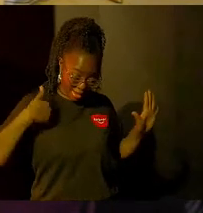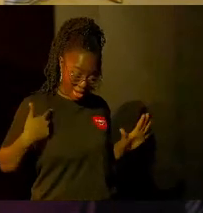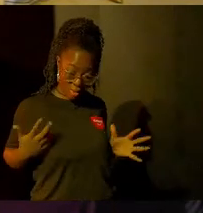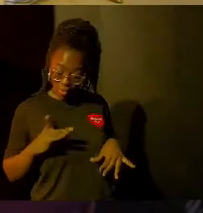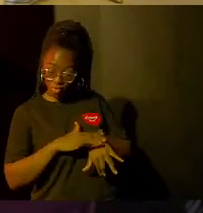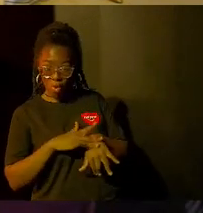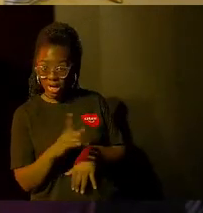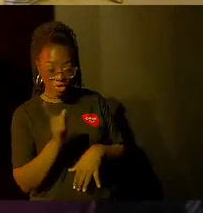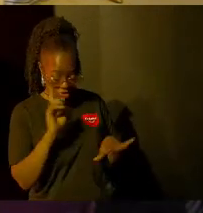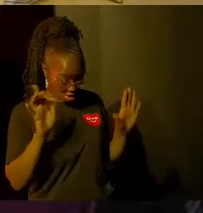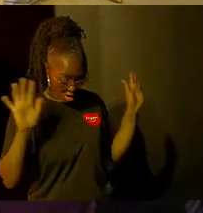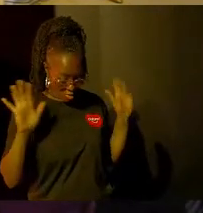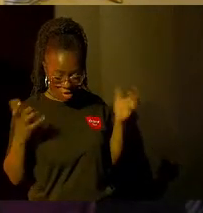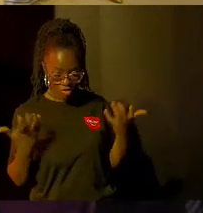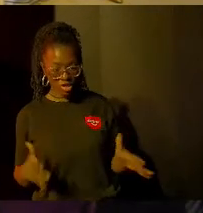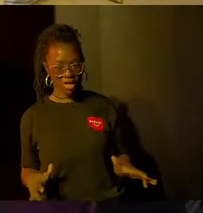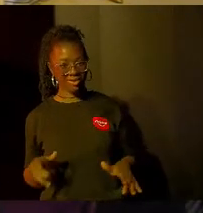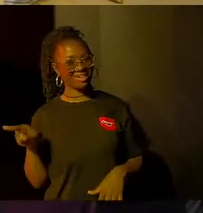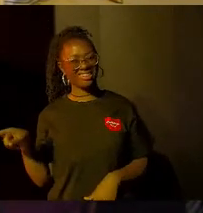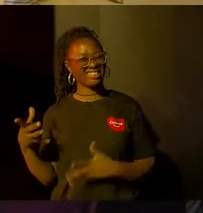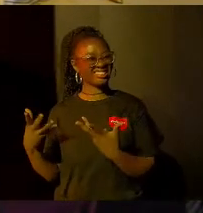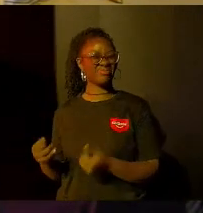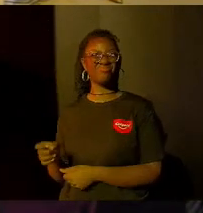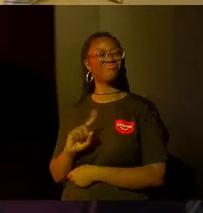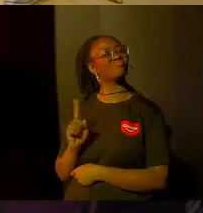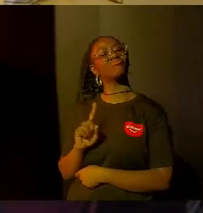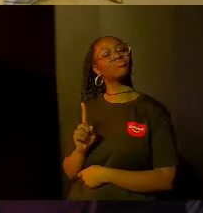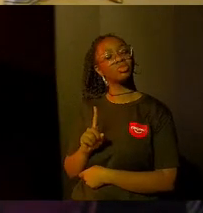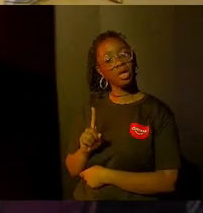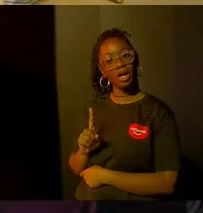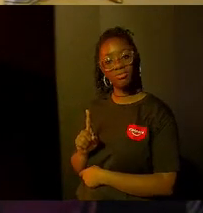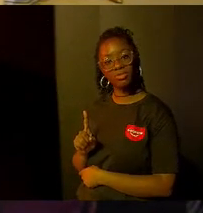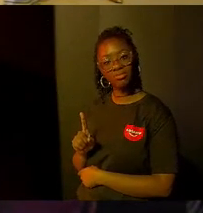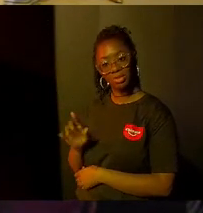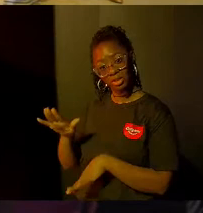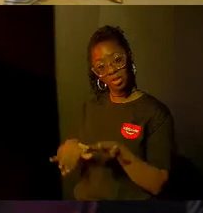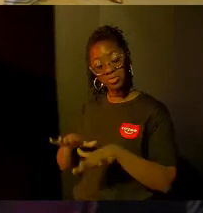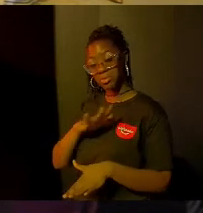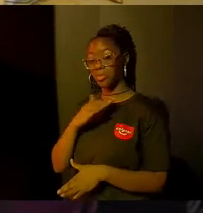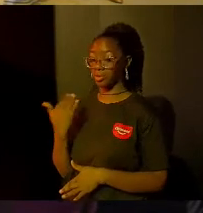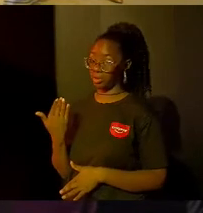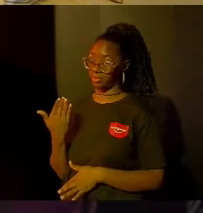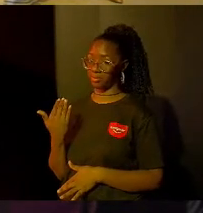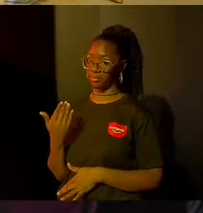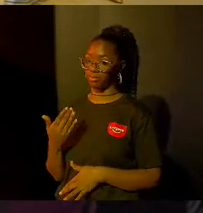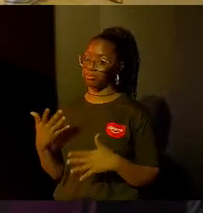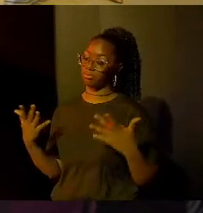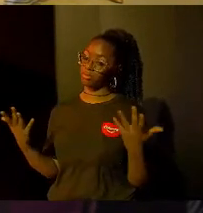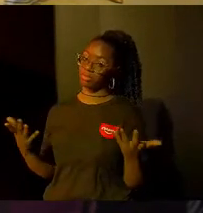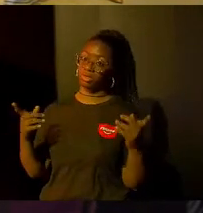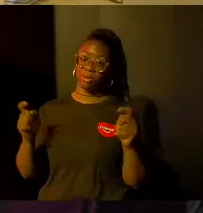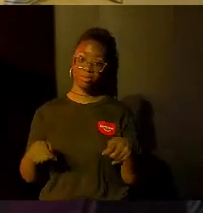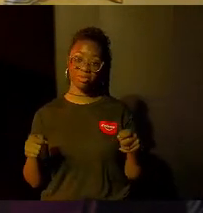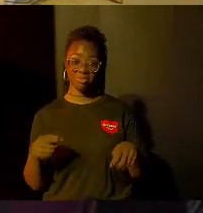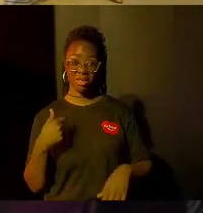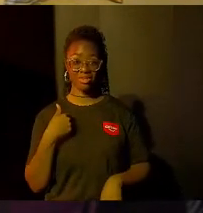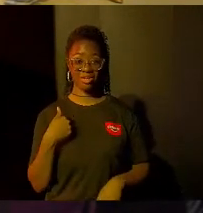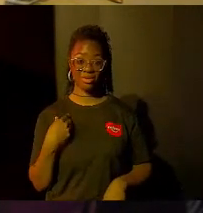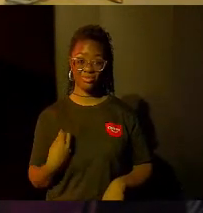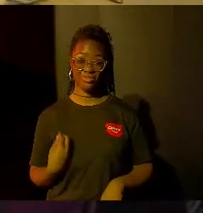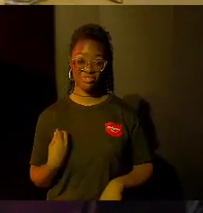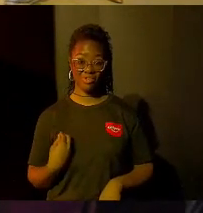realidade dolorosa que era a possibilidade da morte a qual possibilidade eu estava vivendo